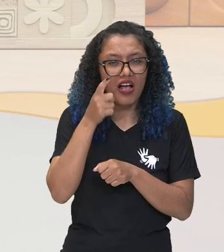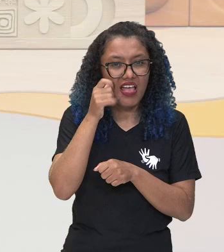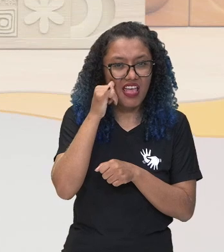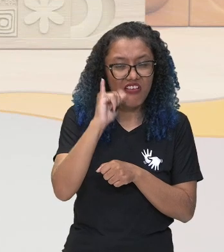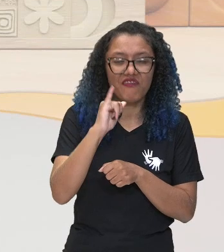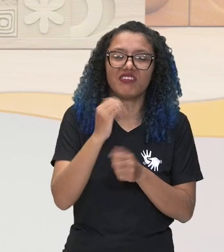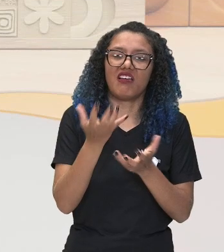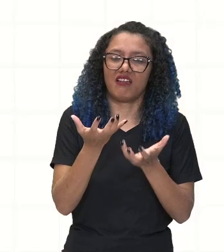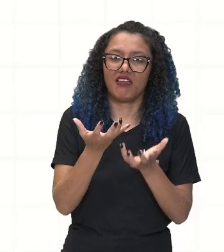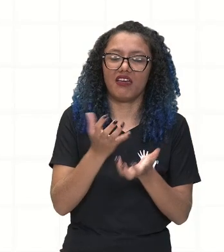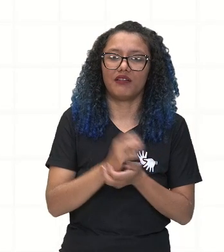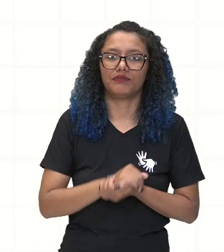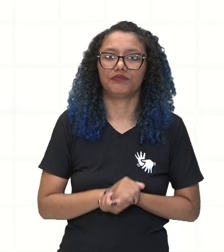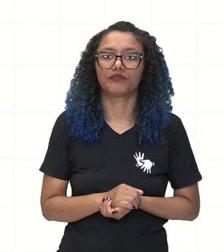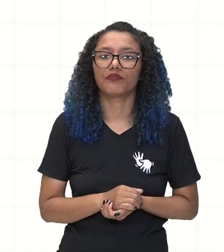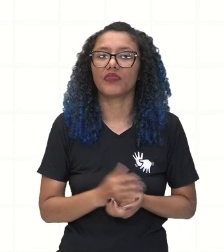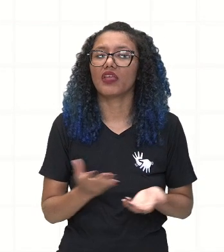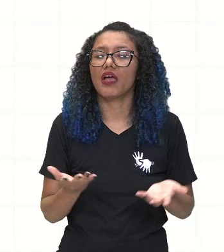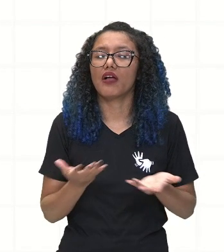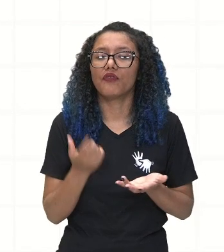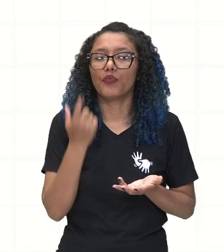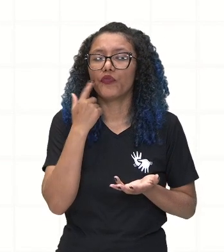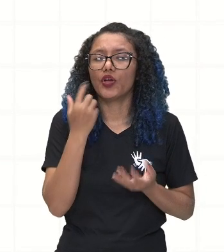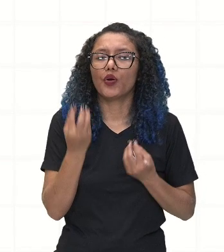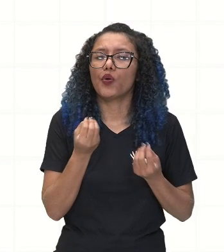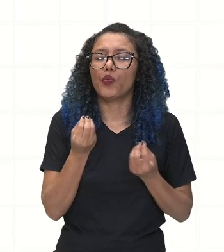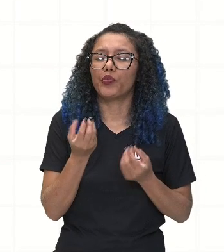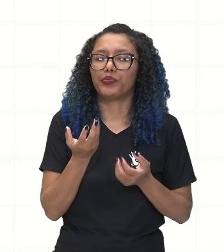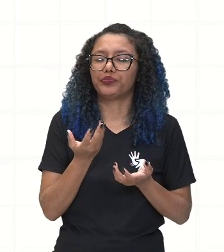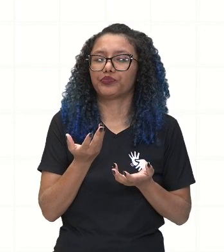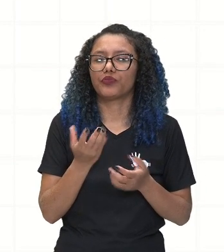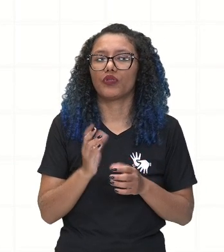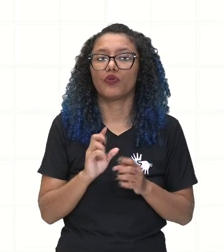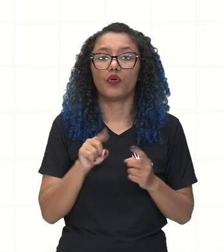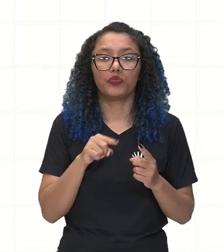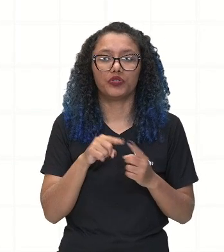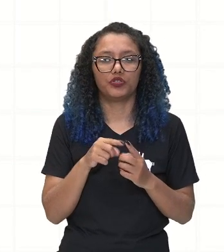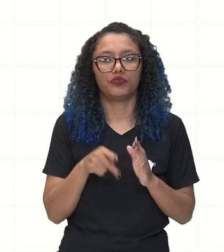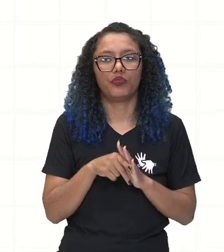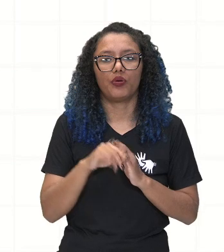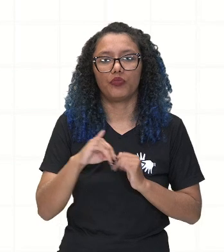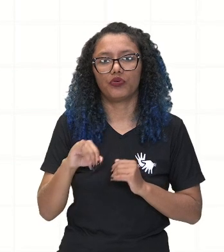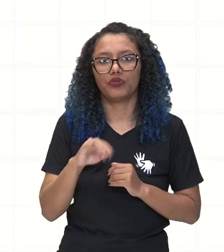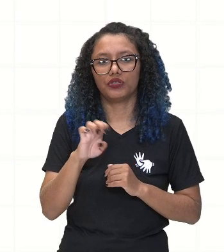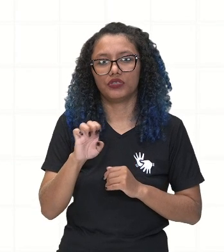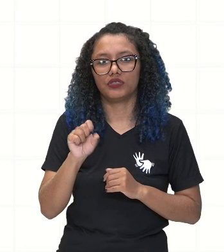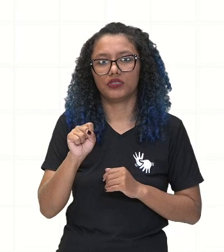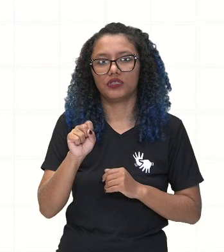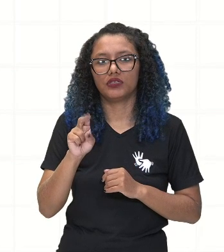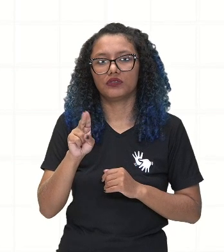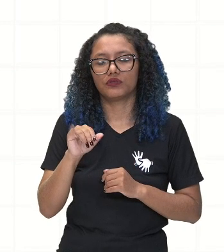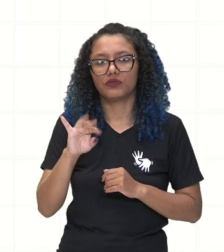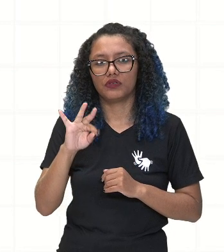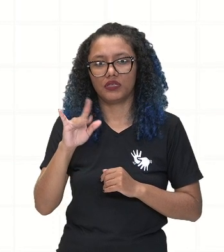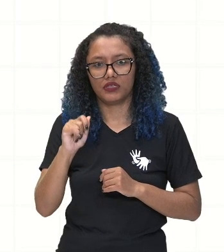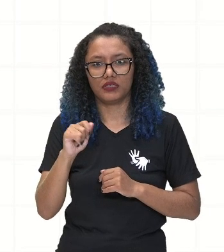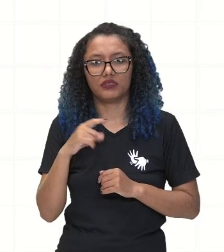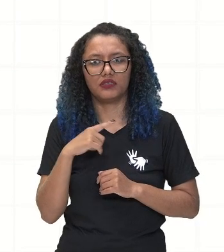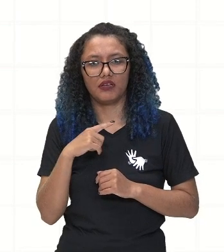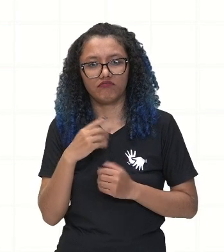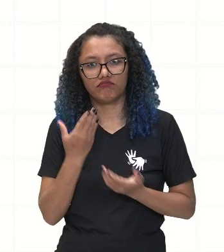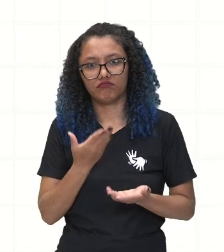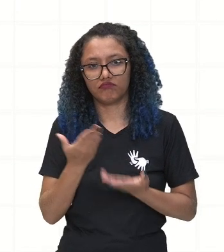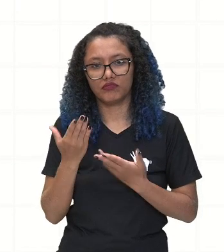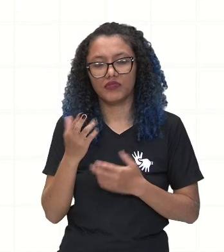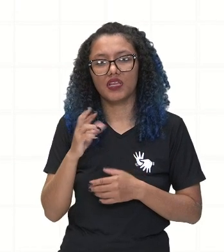aí a atuação dos jesuítas. Os jesuítas na América Espanhola, nós temos aí as reduções ou